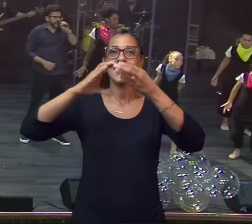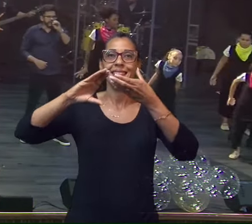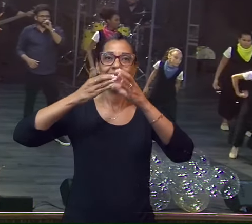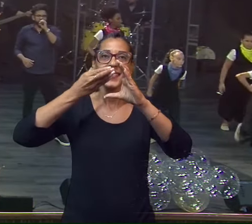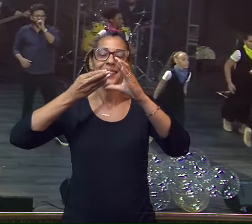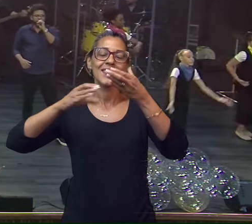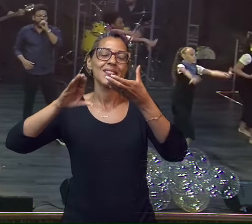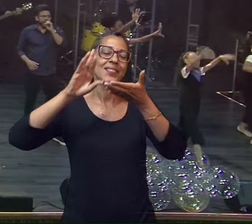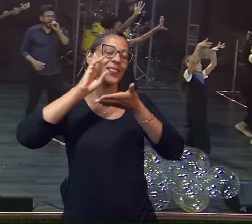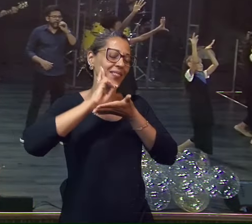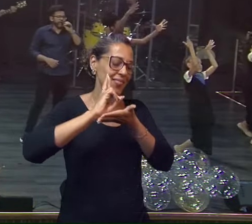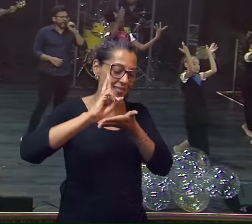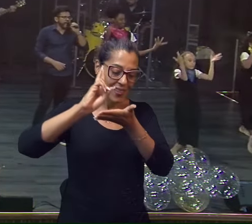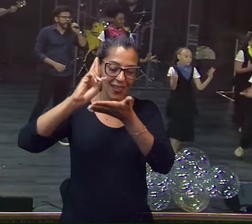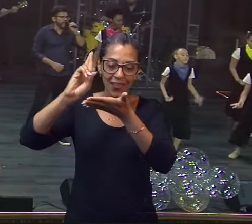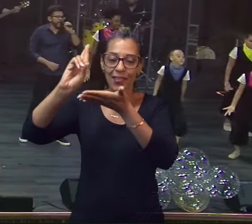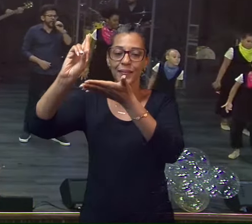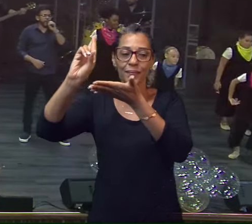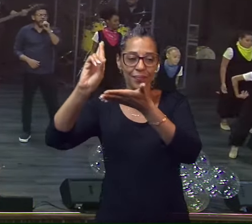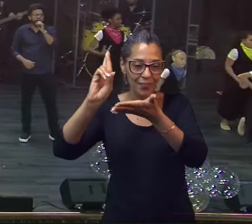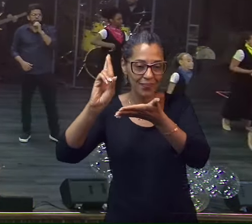canta Senhor